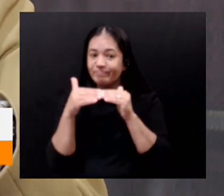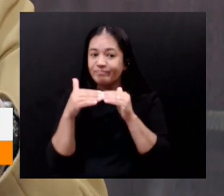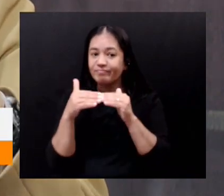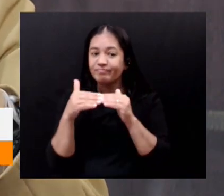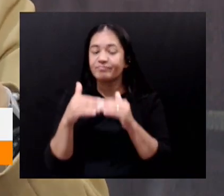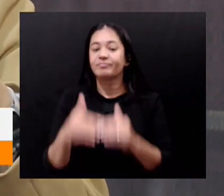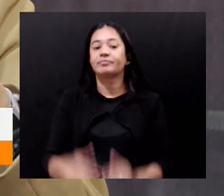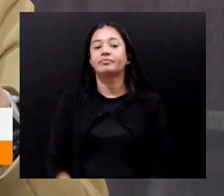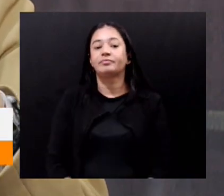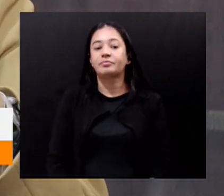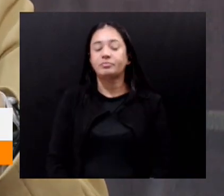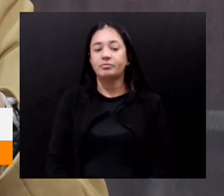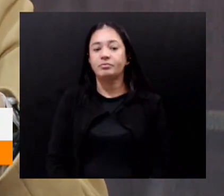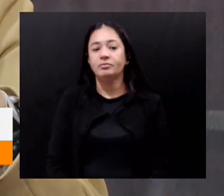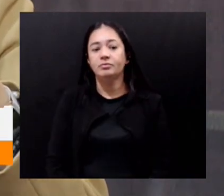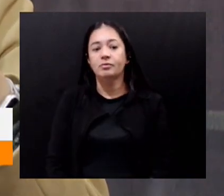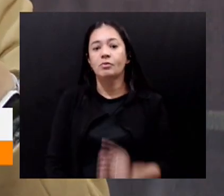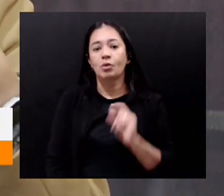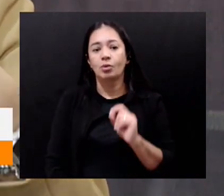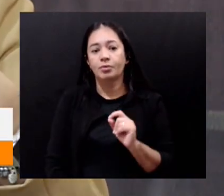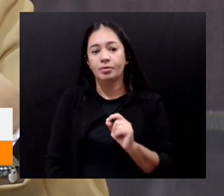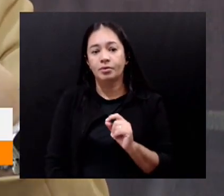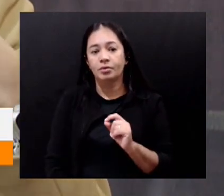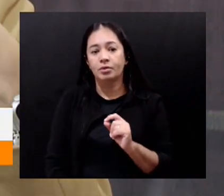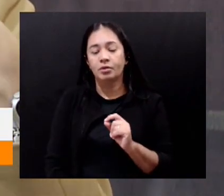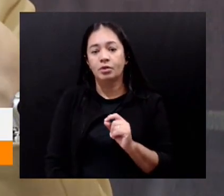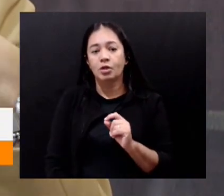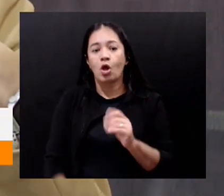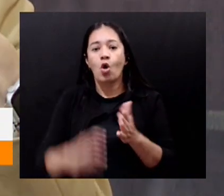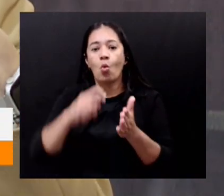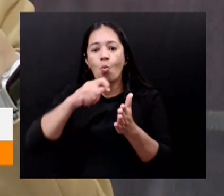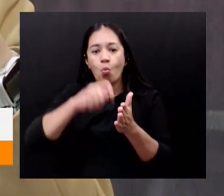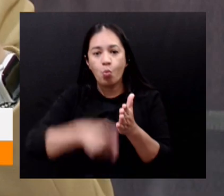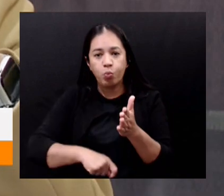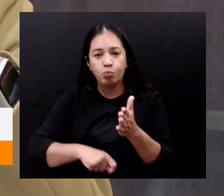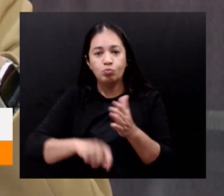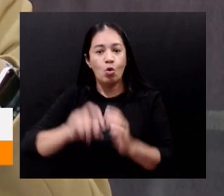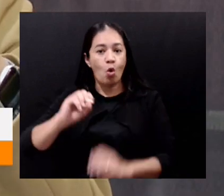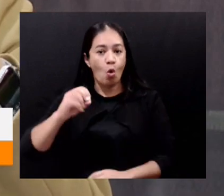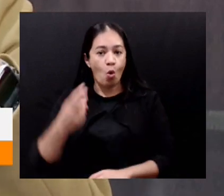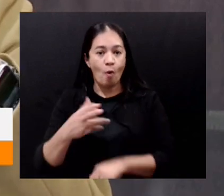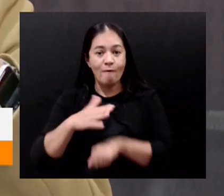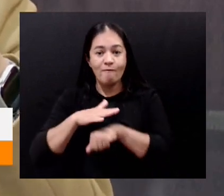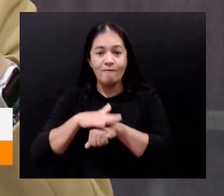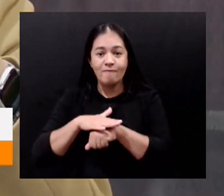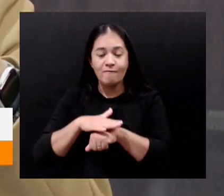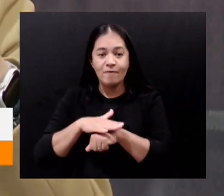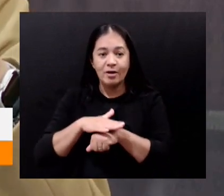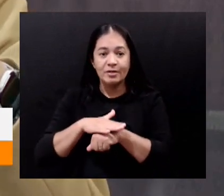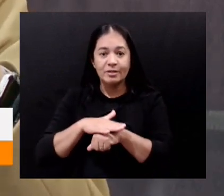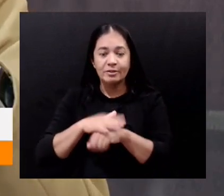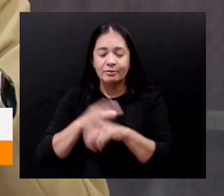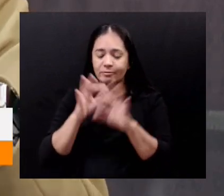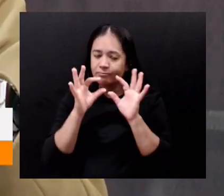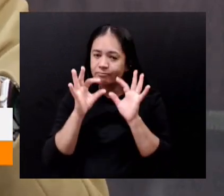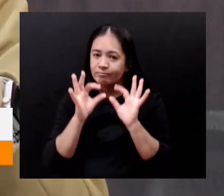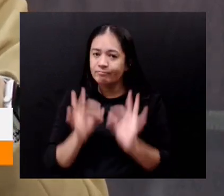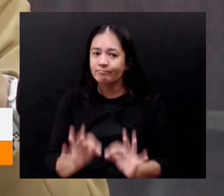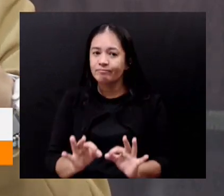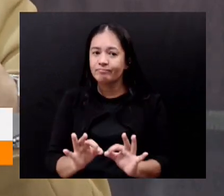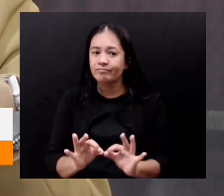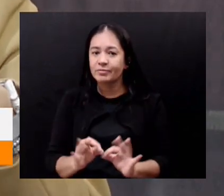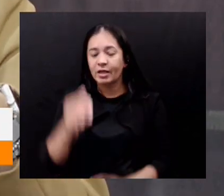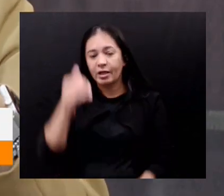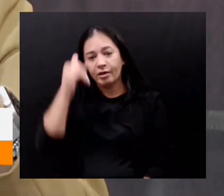consigo, contratem ou façam, mas de forma correta, sem nebulosidade. Gostei do exato.